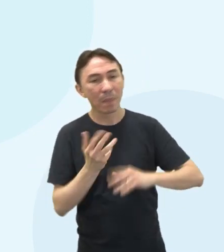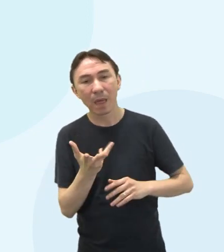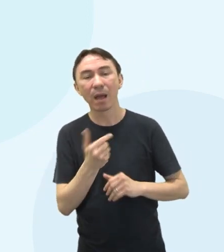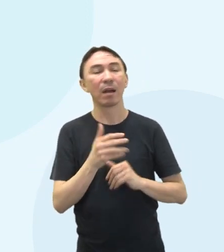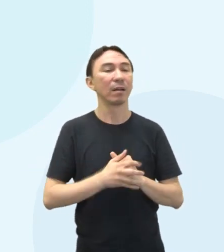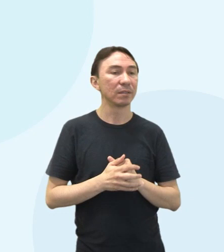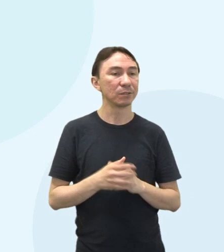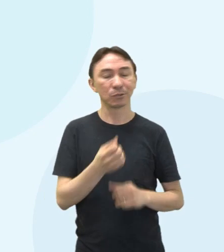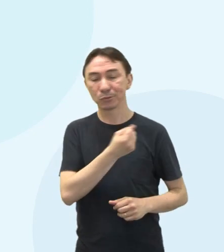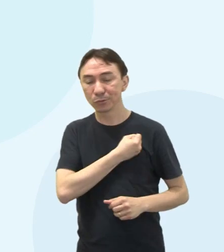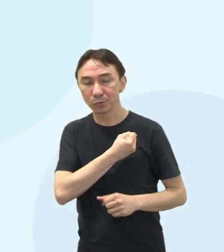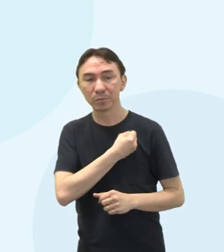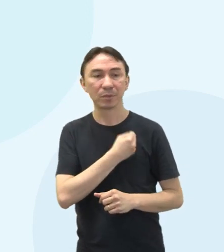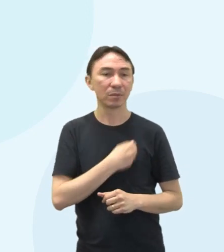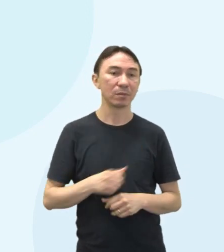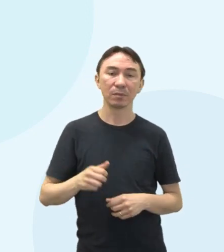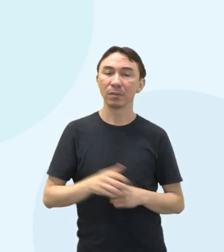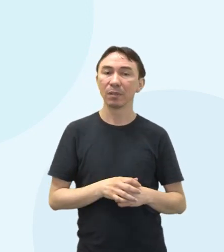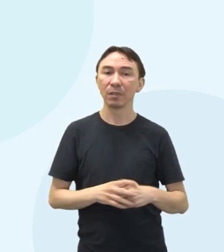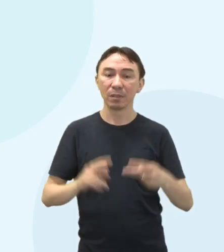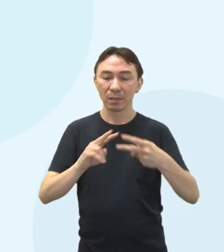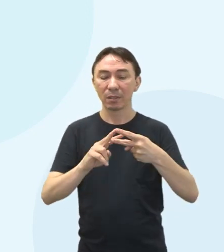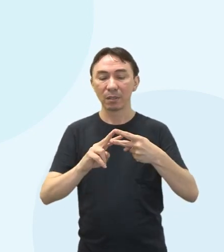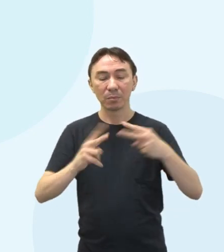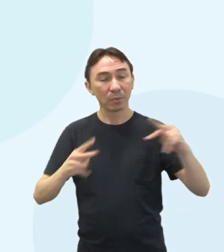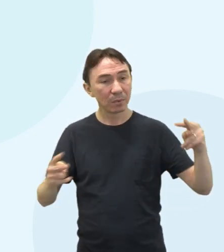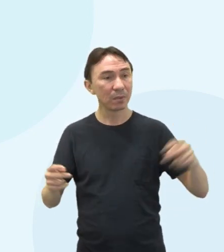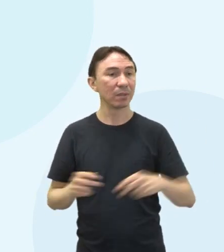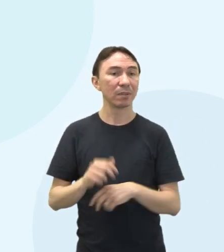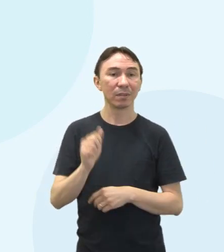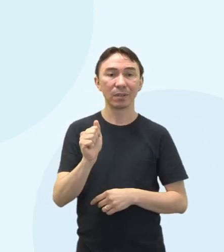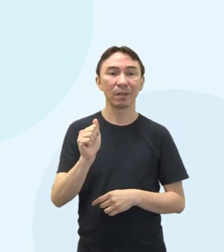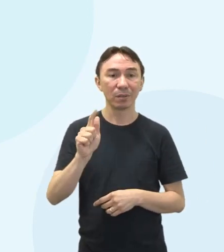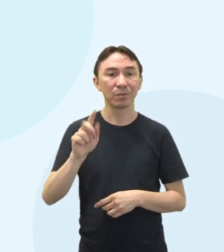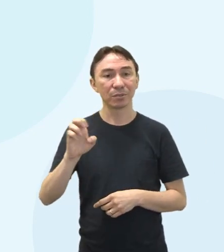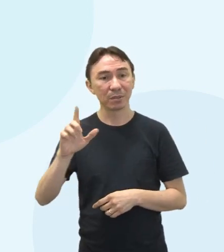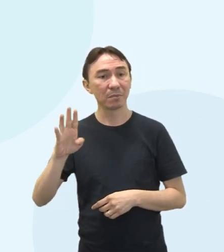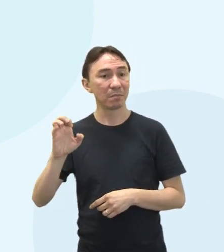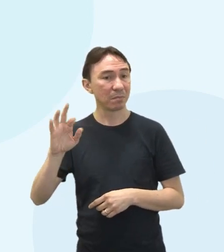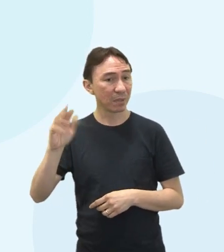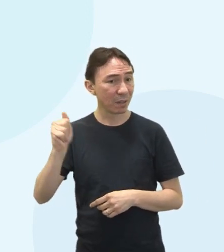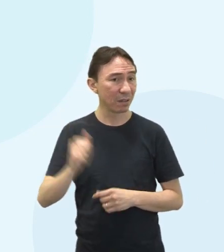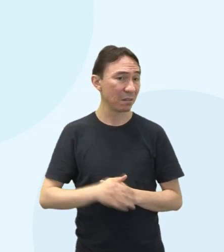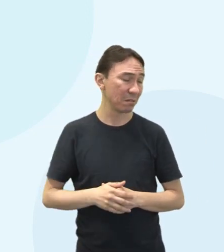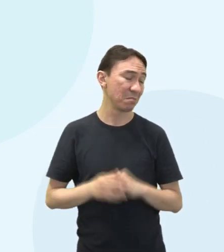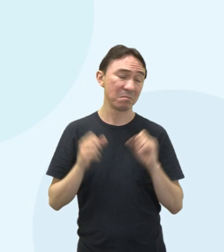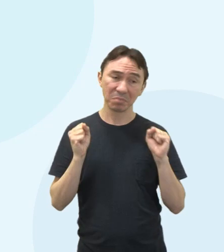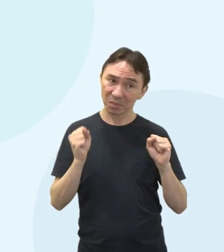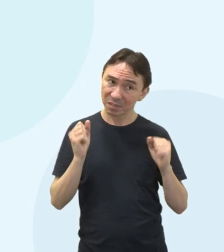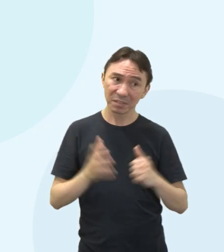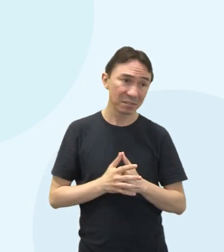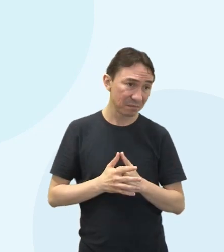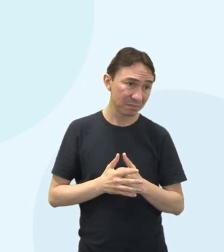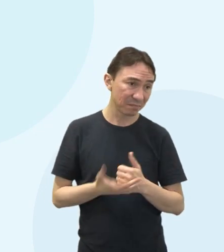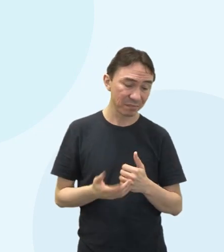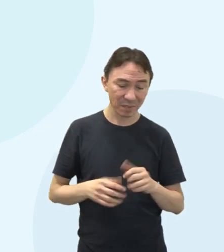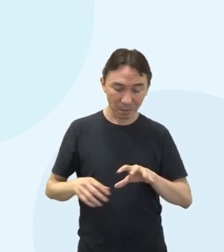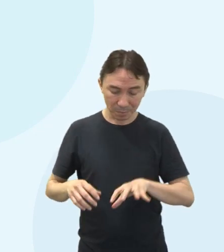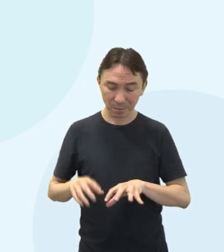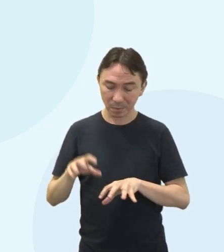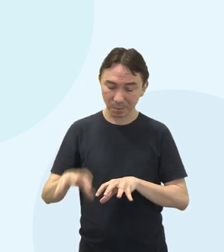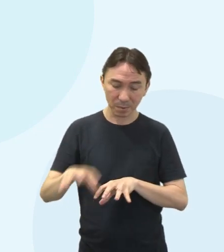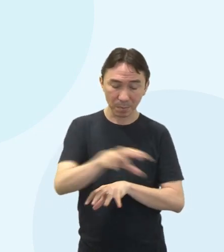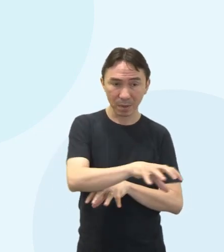álgebra e depois geometria muito bem essas Estações elas não dependem uma da outra